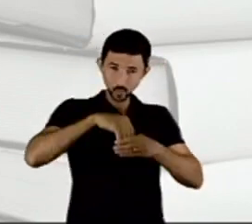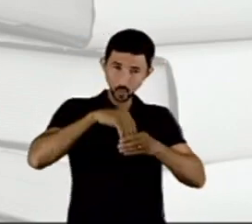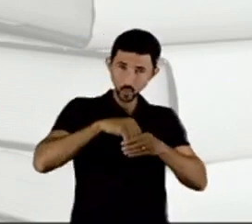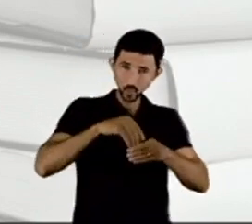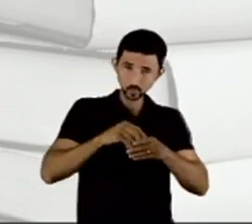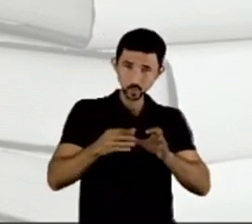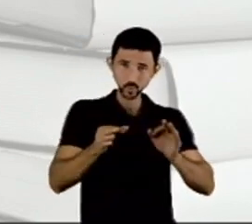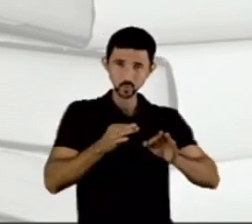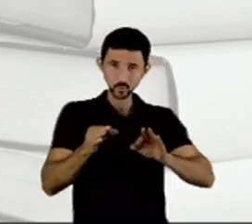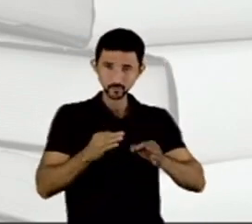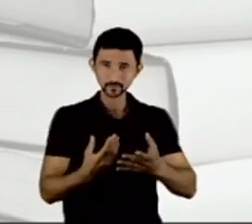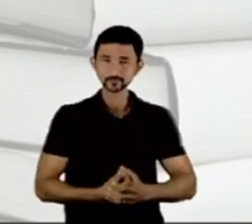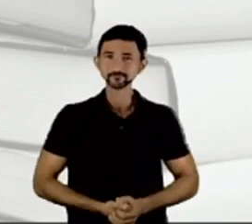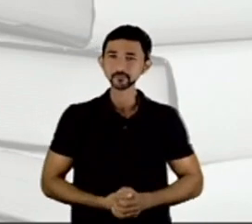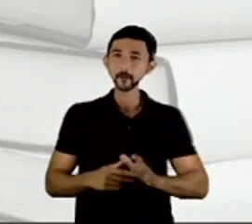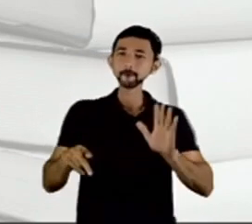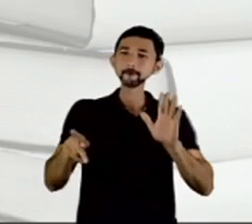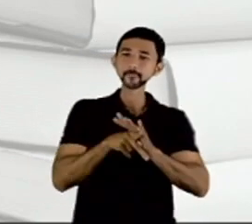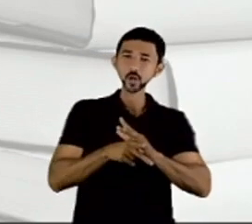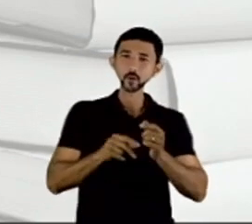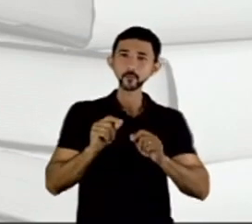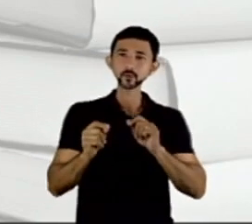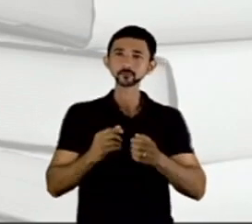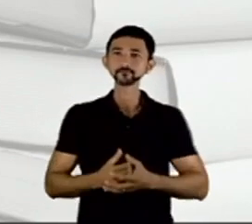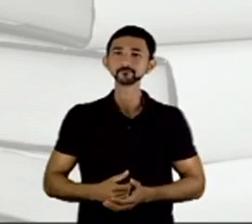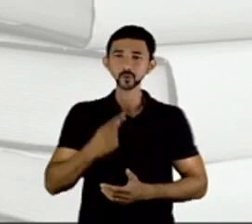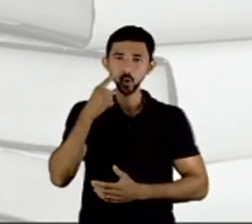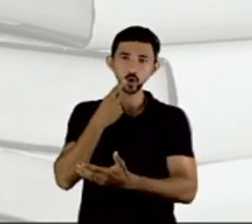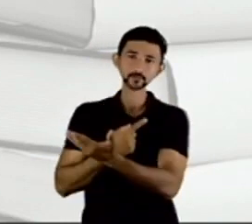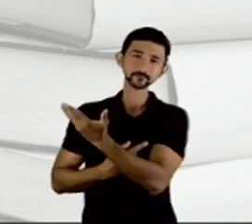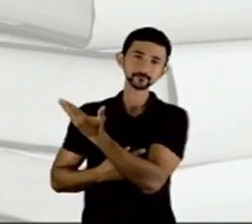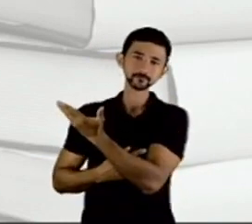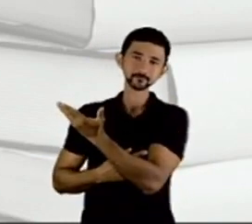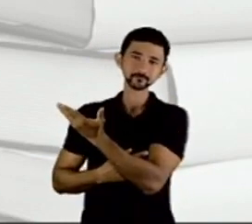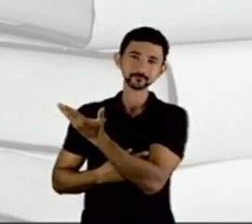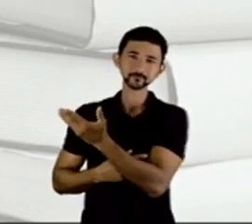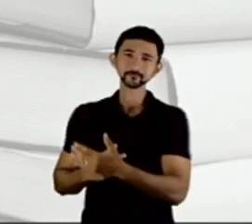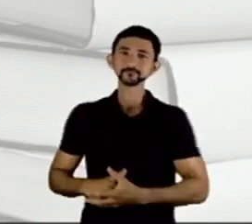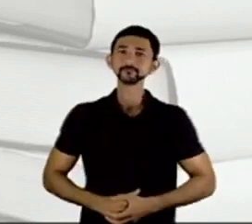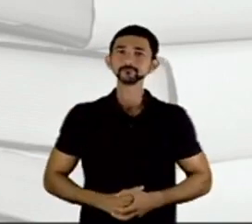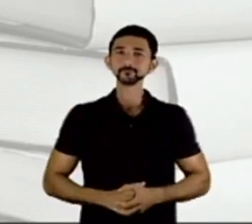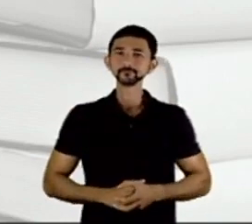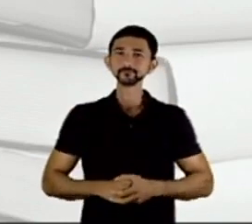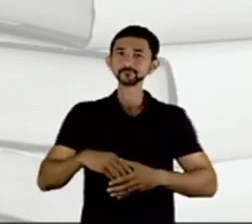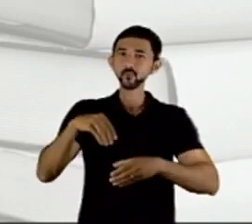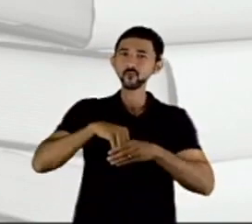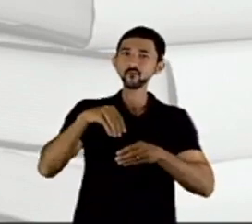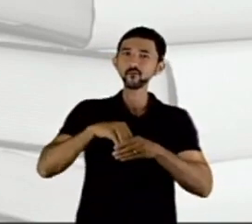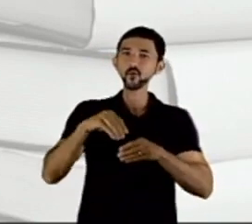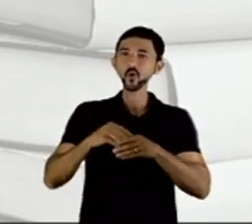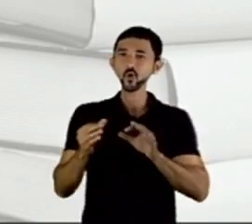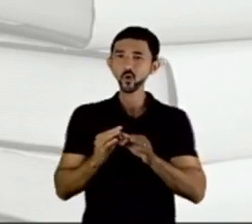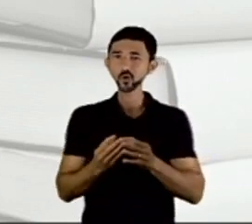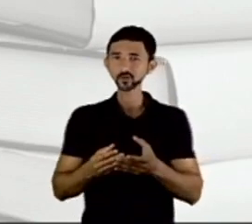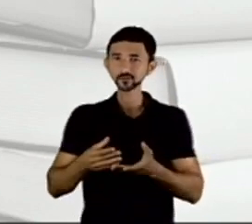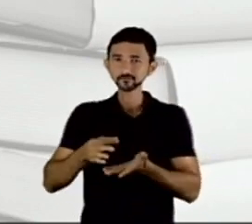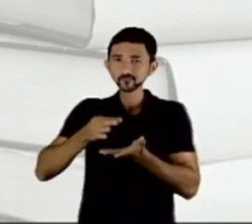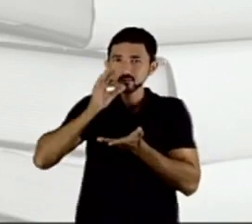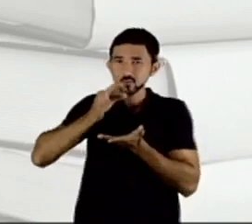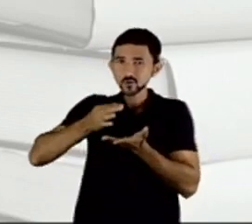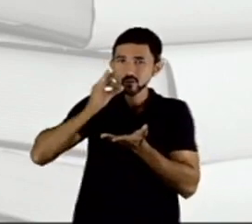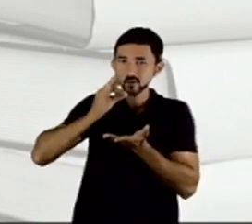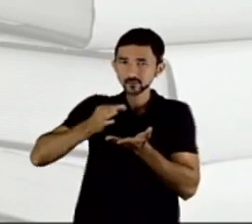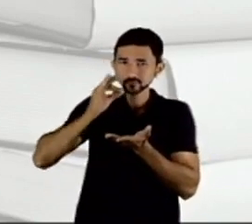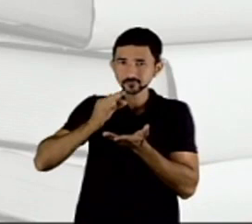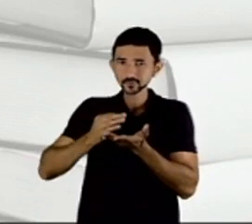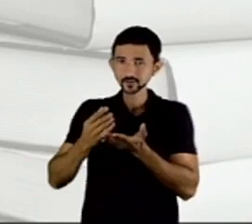meio do voto de cabresto. Olha só, gente, essa imagem do voto de cabresto. Tá? Um coronel com uma xícara de